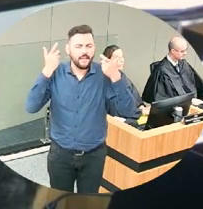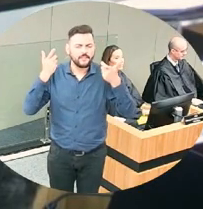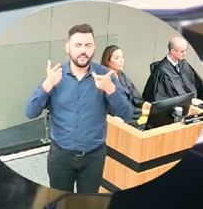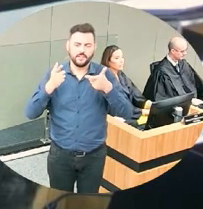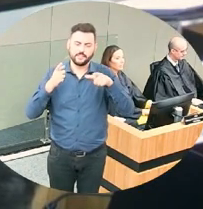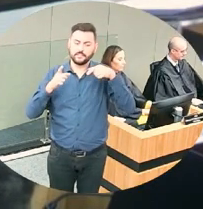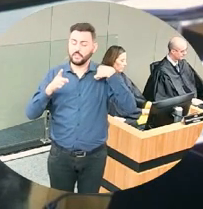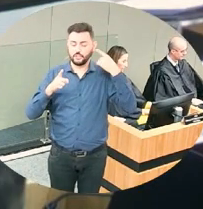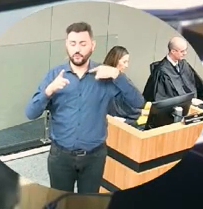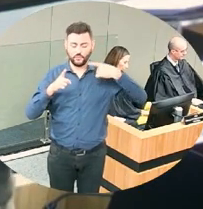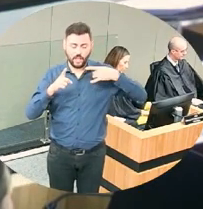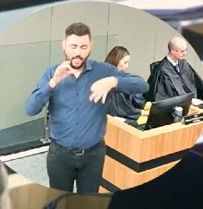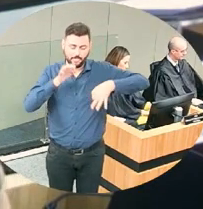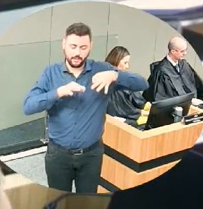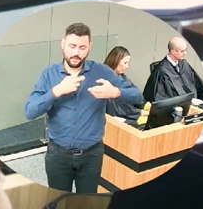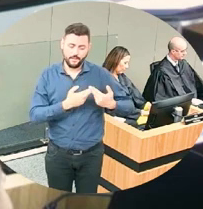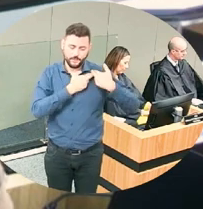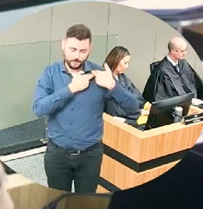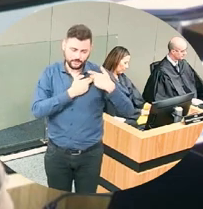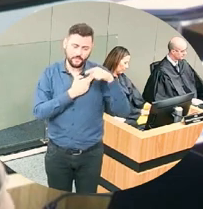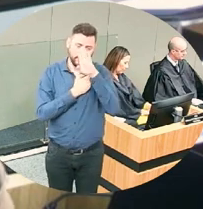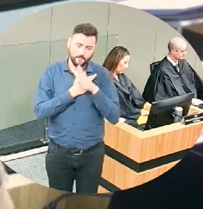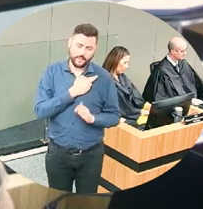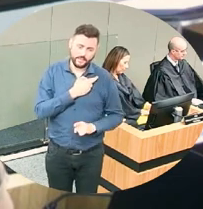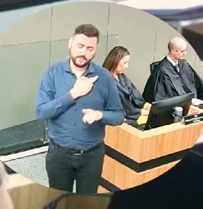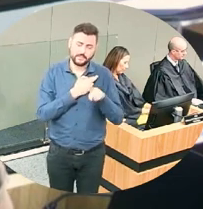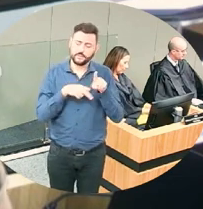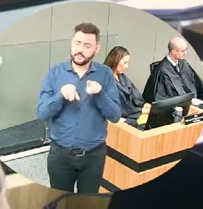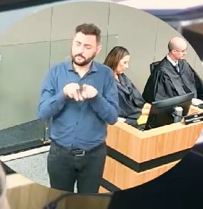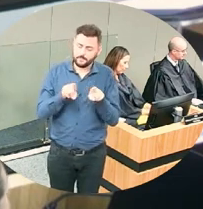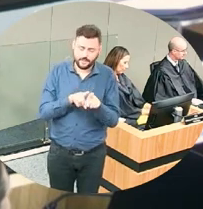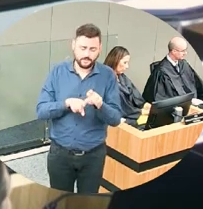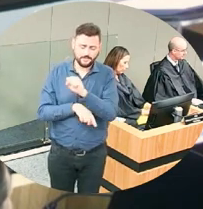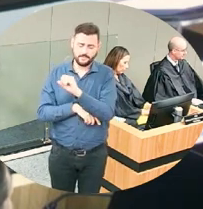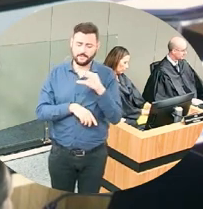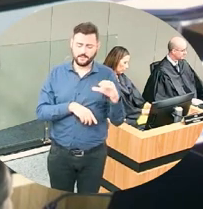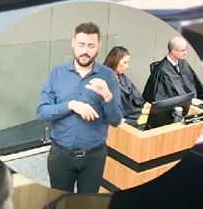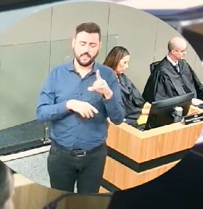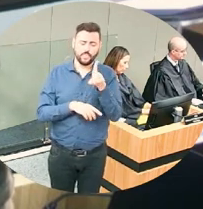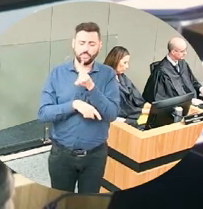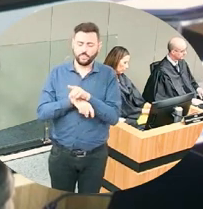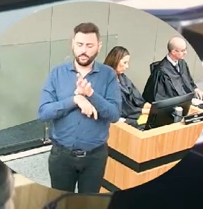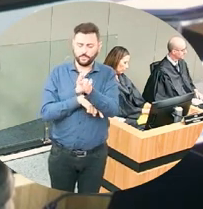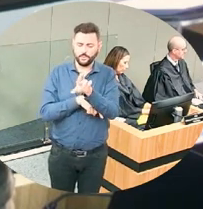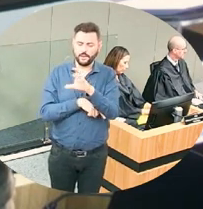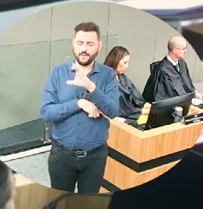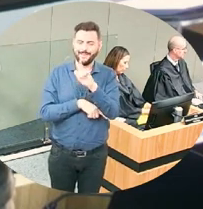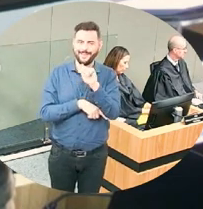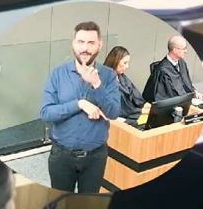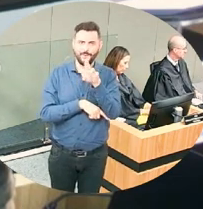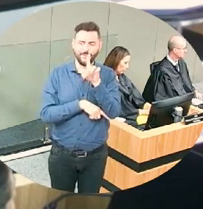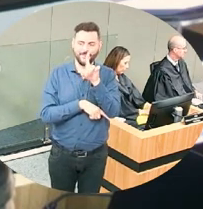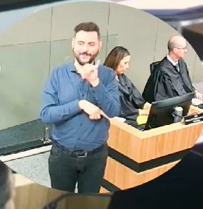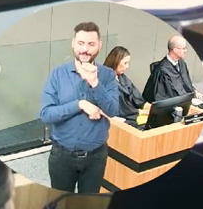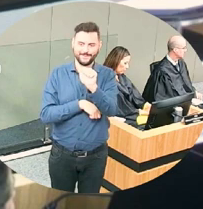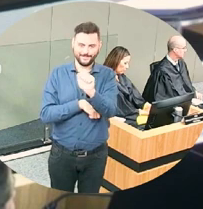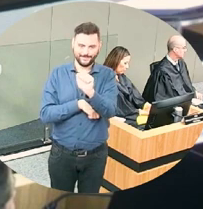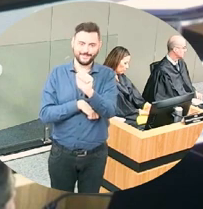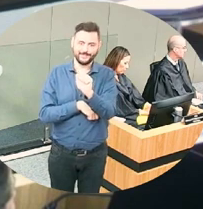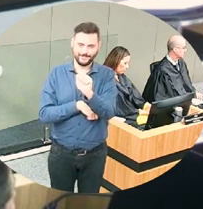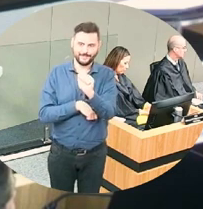presidente da Ordem dos Advogados do trabalho do Brasil Seccional Santa Catarina D Cláudia